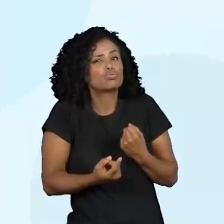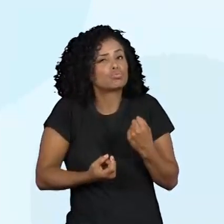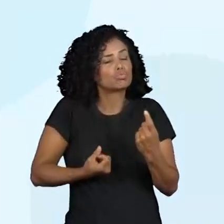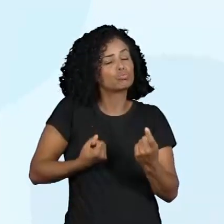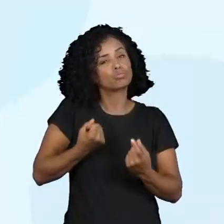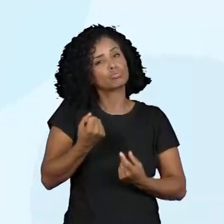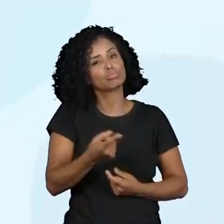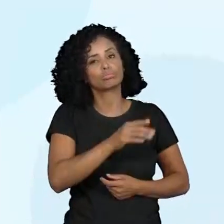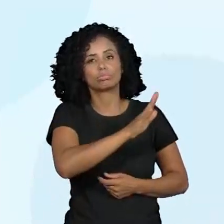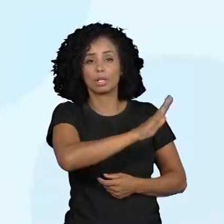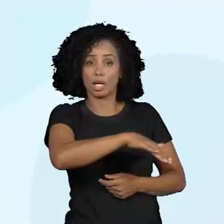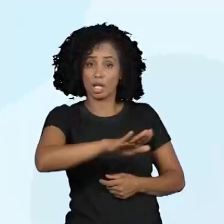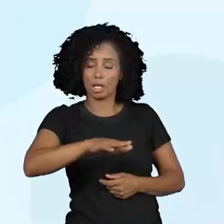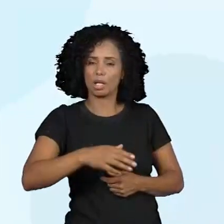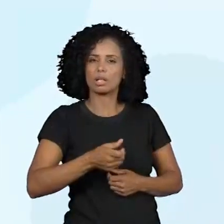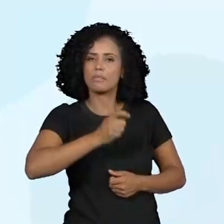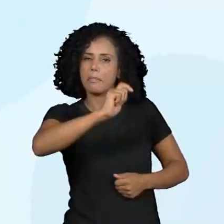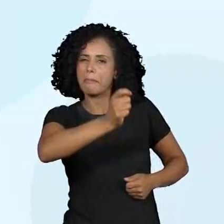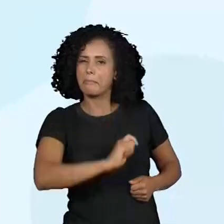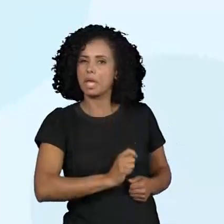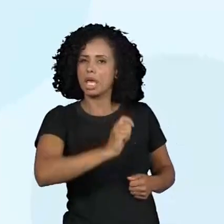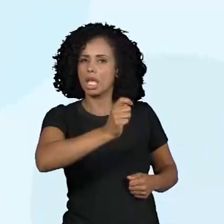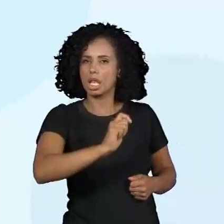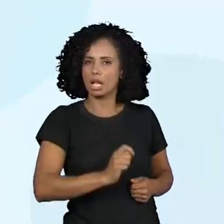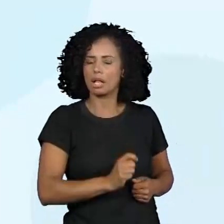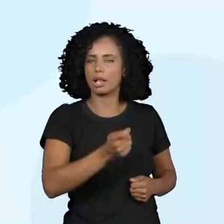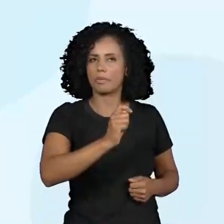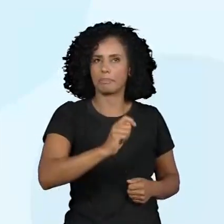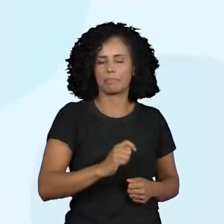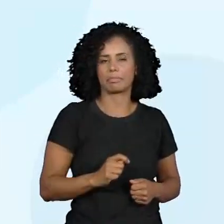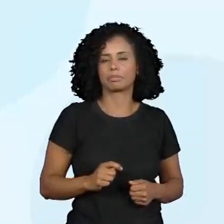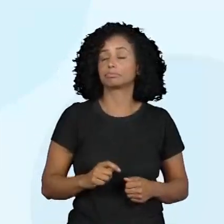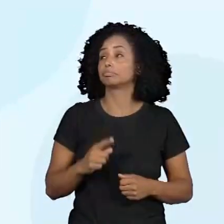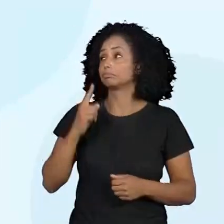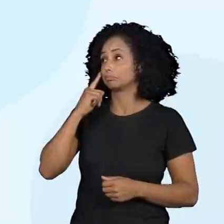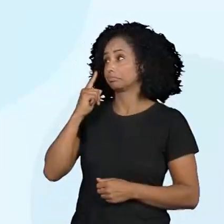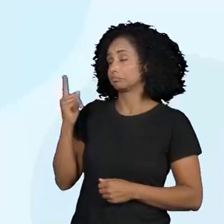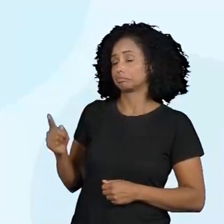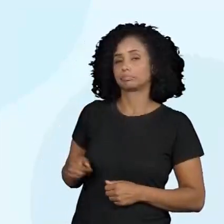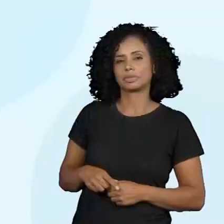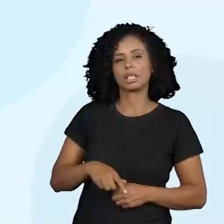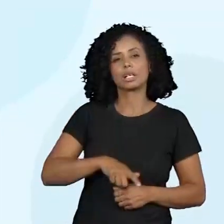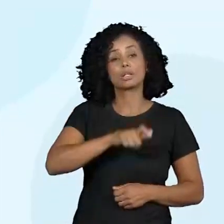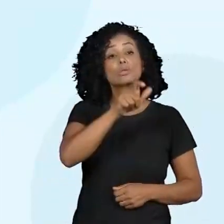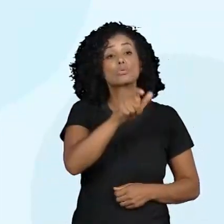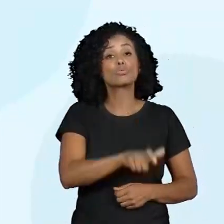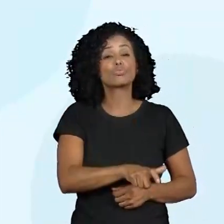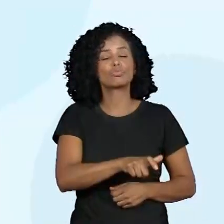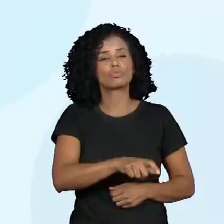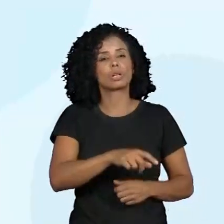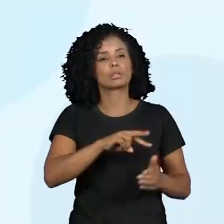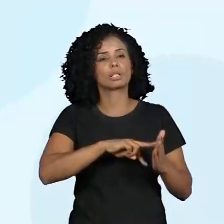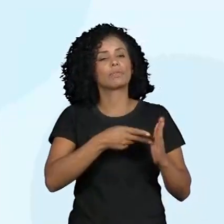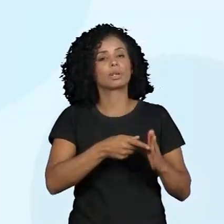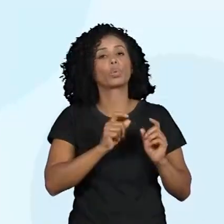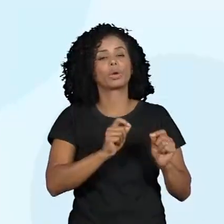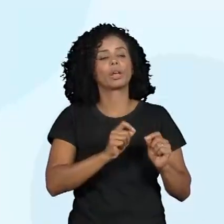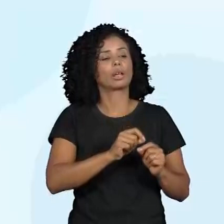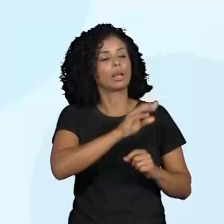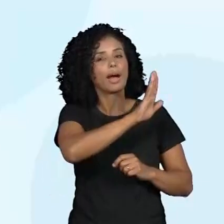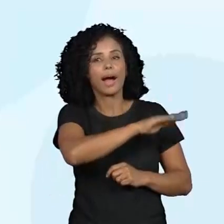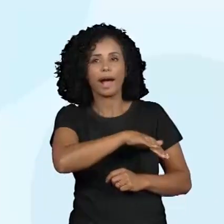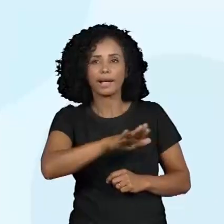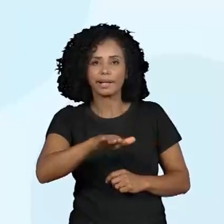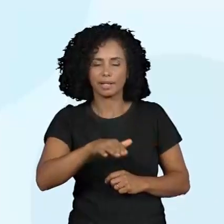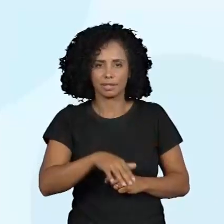continuação do trecho anterior nosso jeito a gente vai nós somos referindo as crianças lá tá as crianças que eu vi